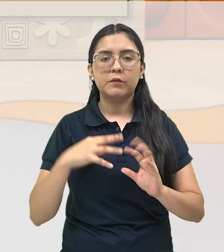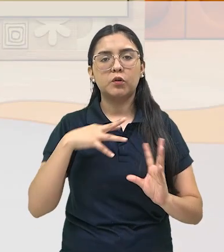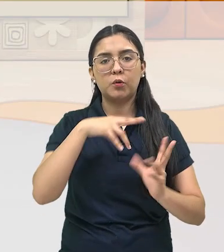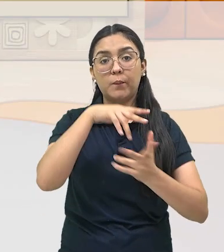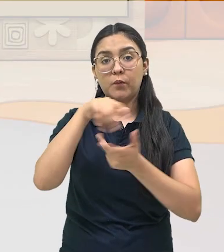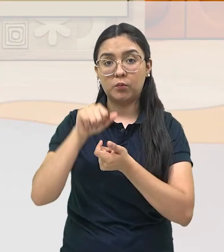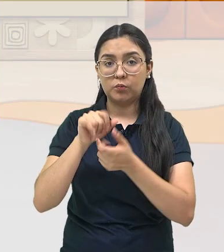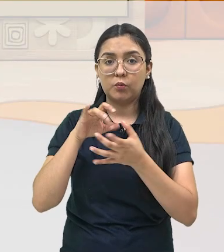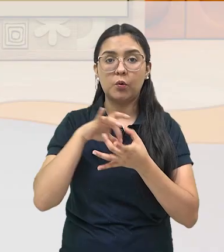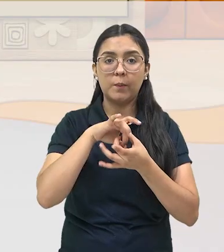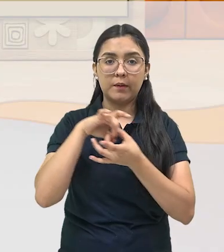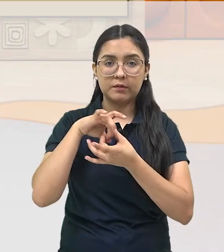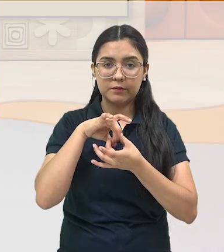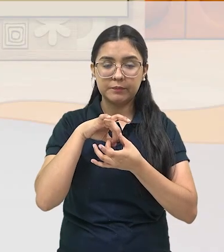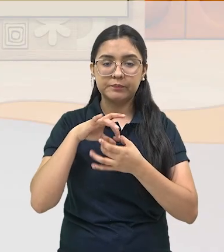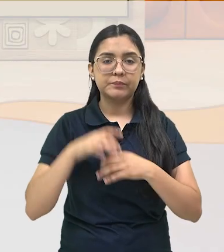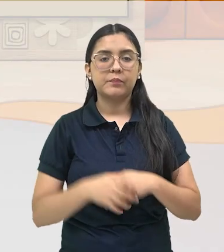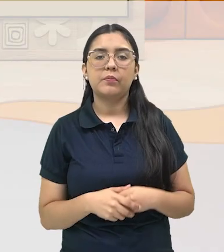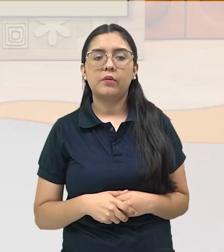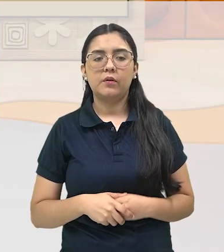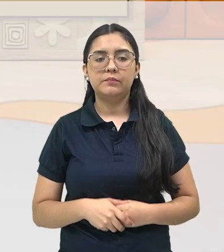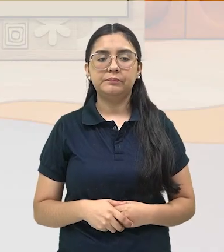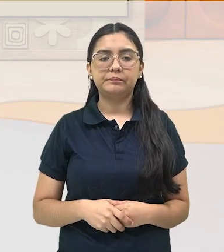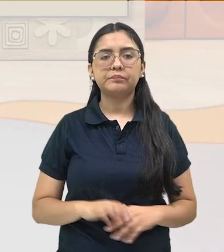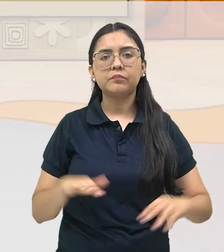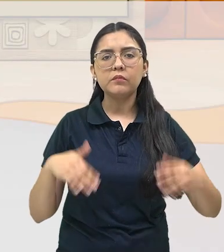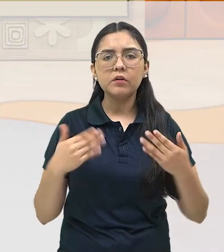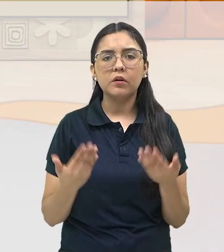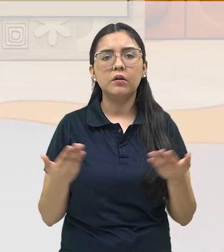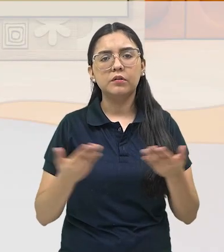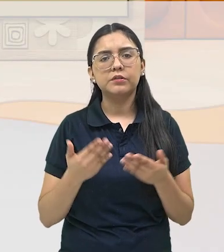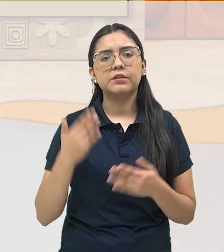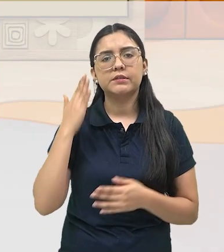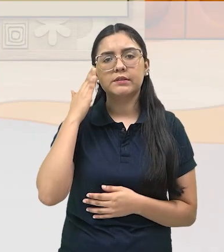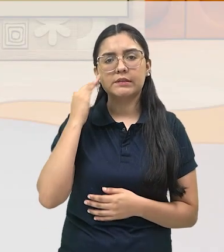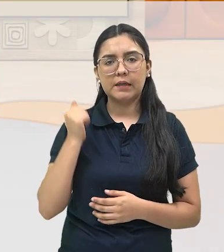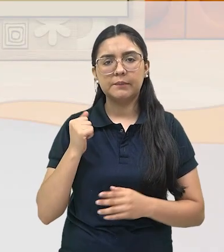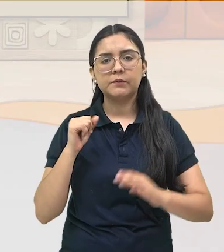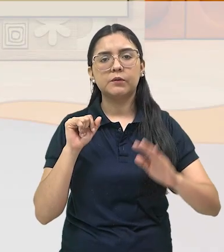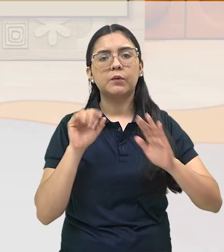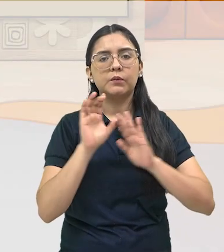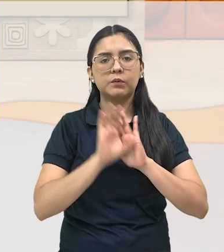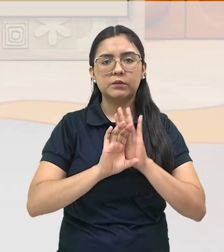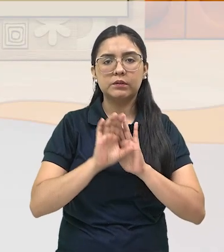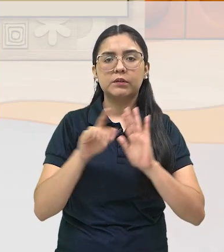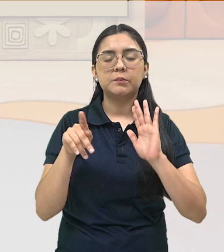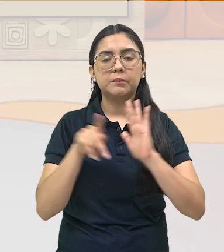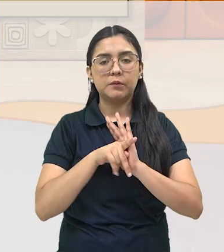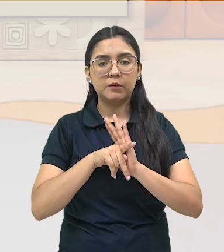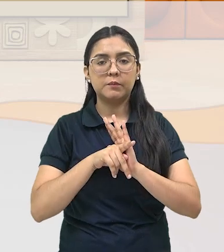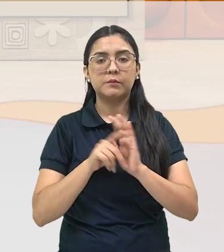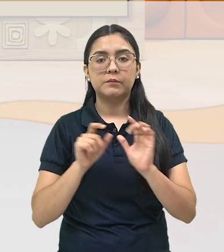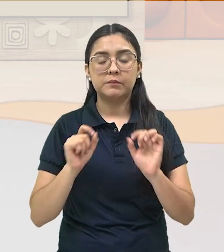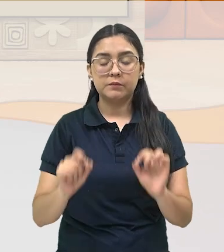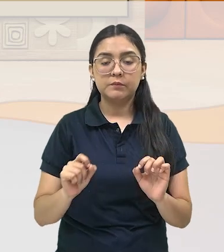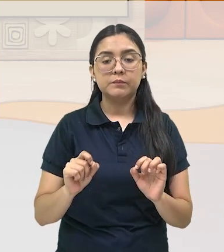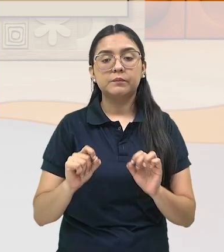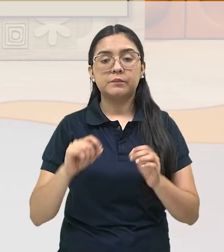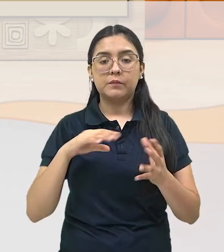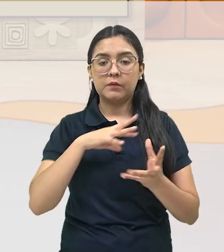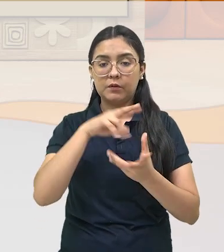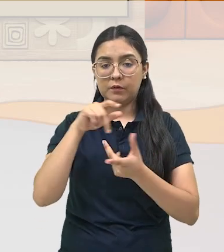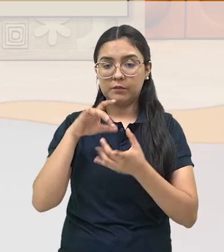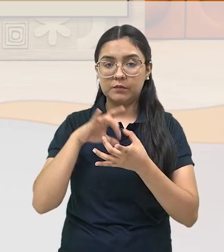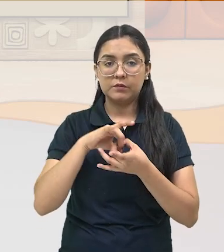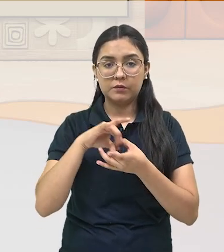mundo globalizado, certo? Bem, agora que a gente já sabe um pouco sobre essa definição de globalização, eu quero que vocês acompanhem aqui